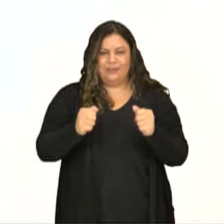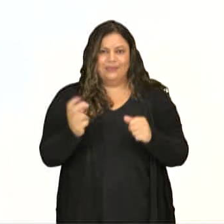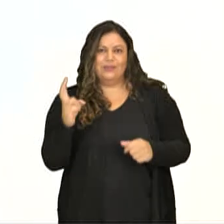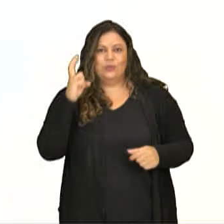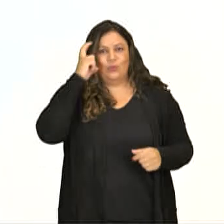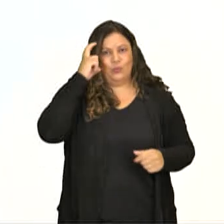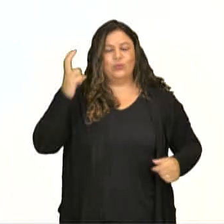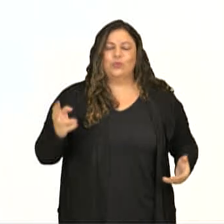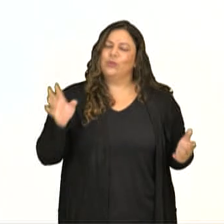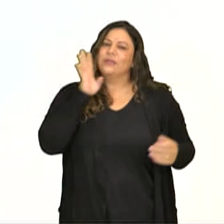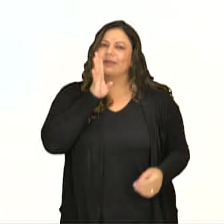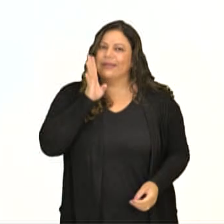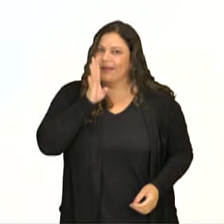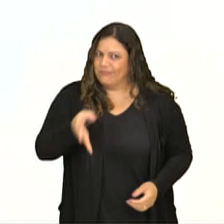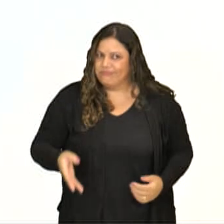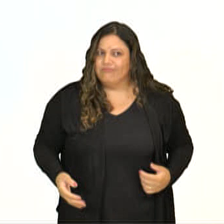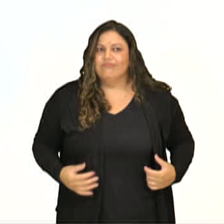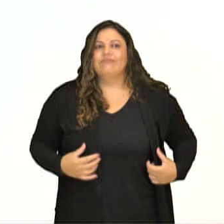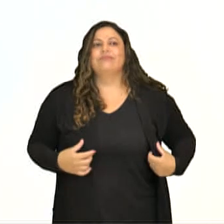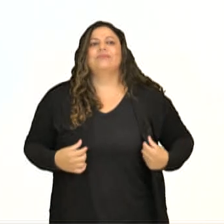cultura. Legal?